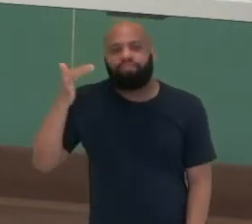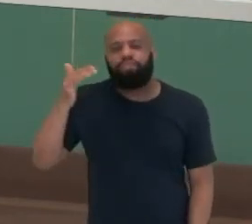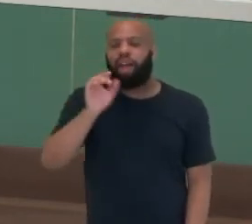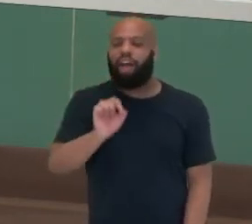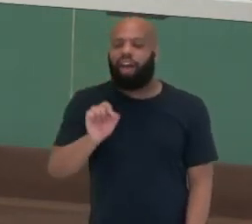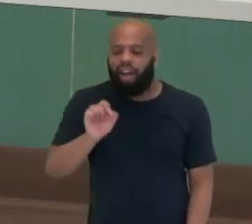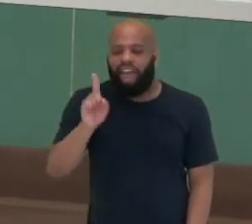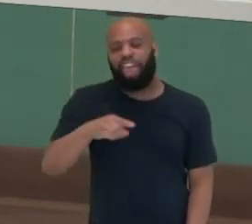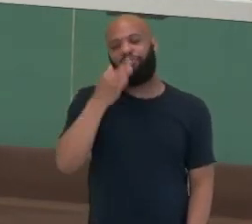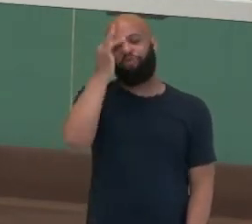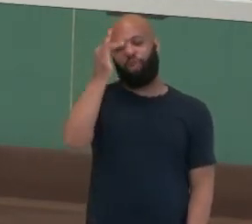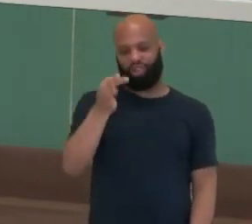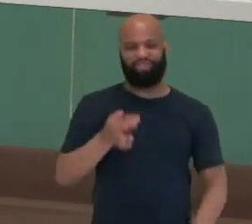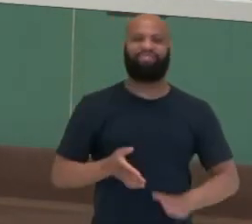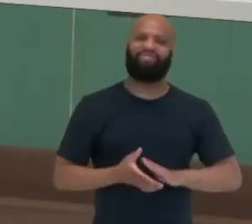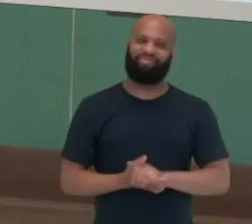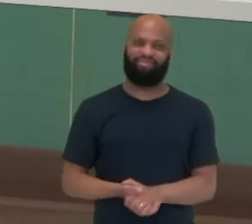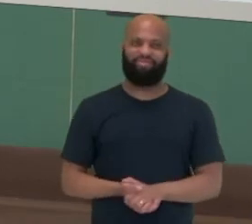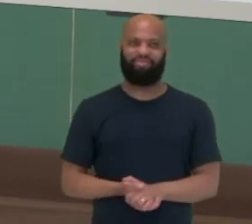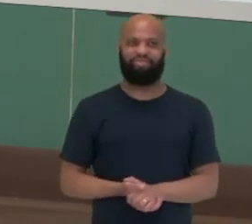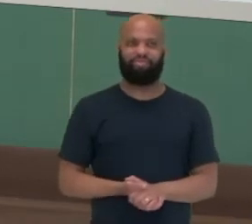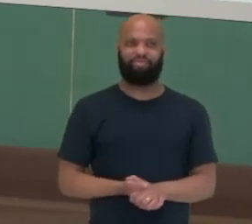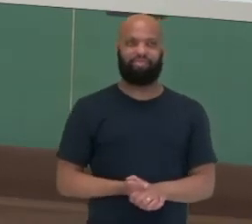o odor dessas flores.